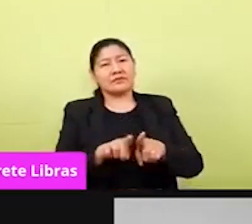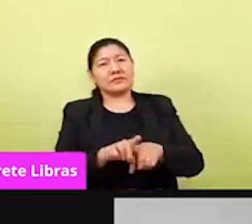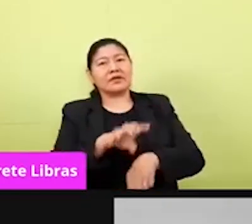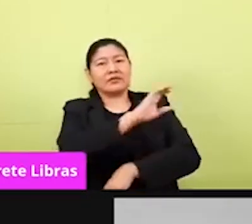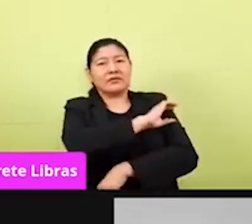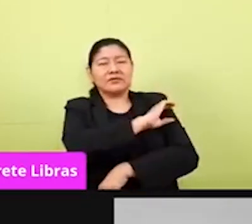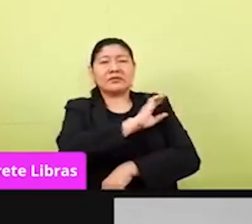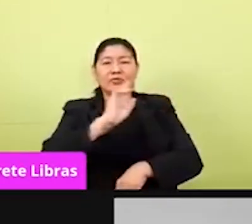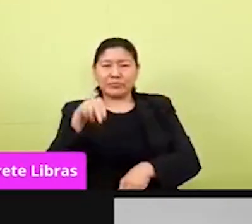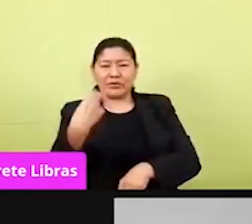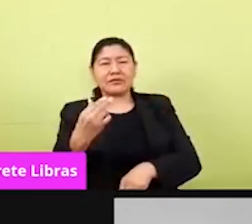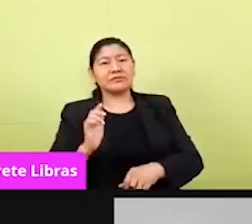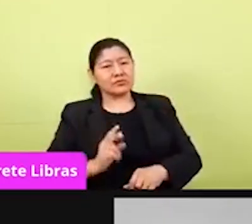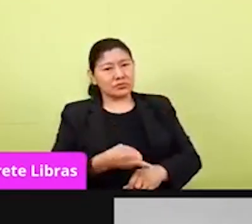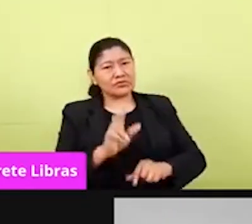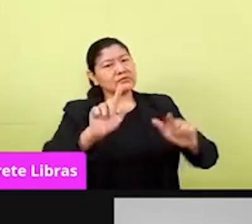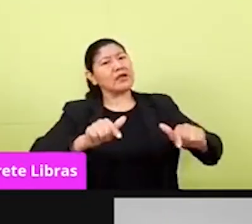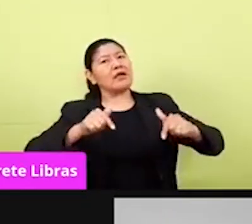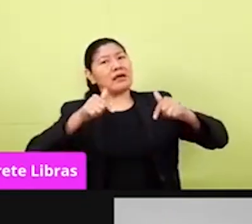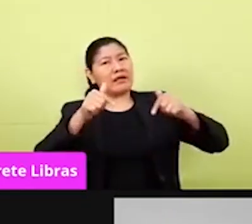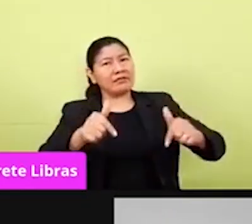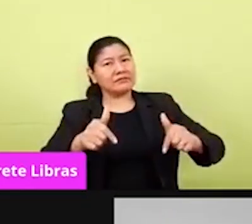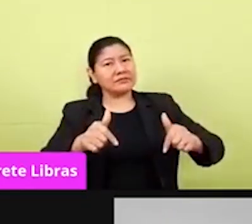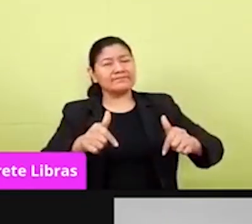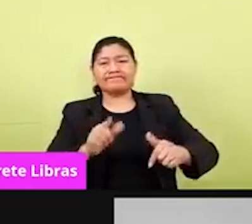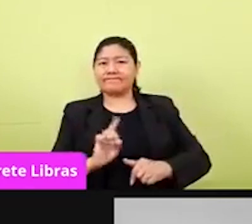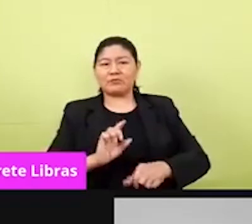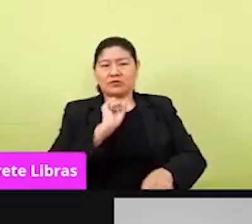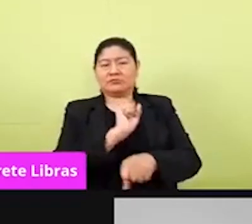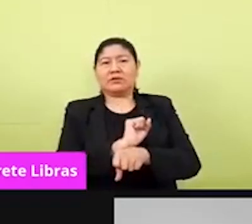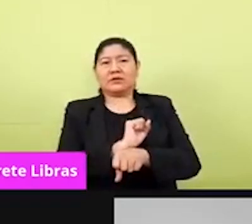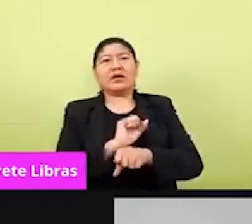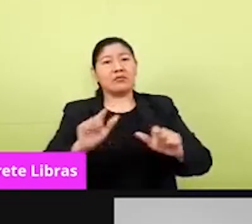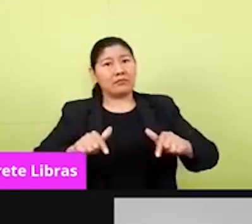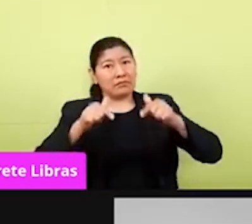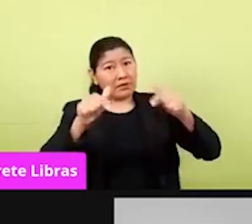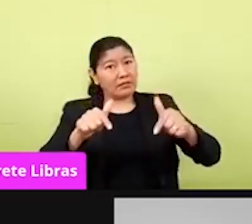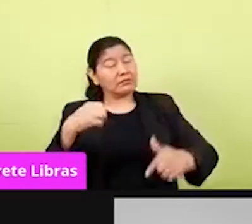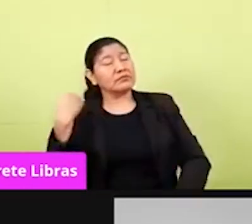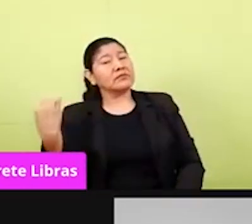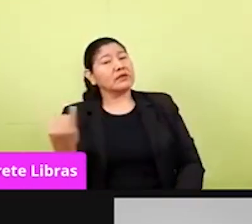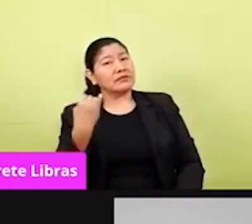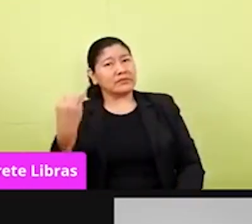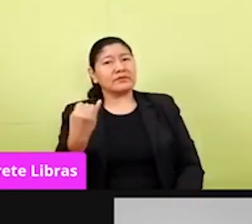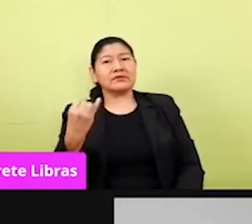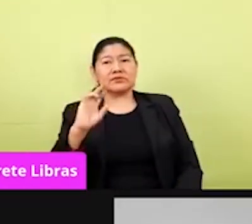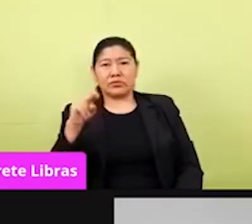luta. Sempre. Não é uma luta fácil, mas é uma luta necessária, né? E acho que além do nosso